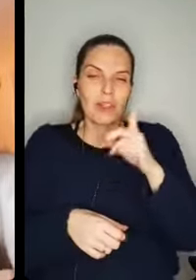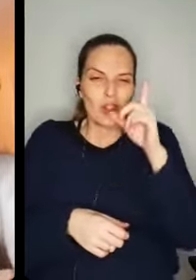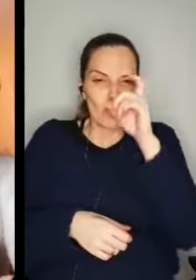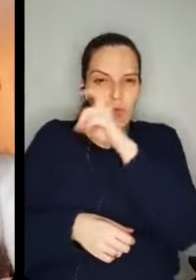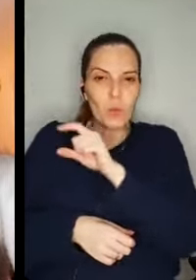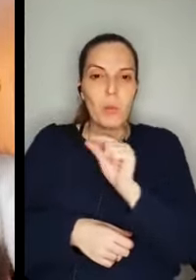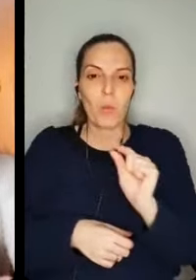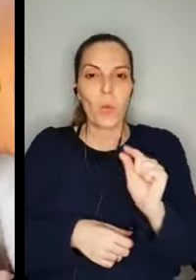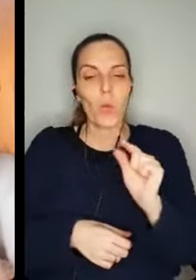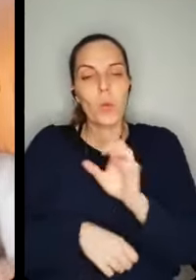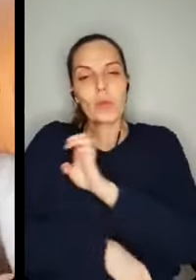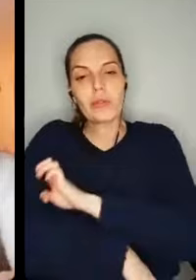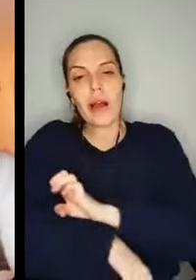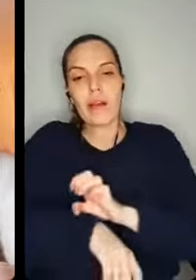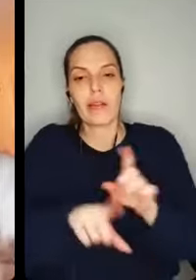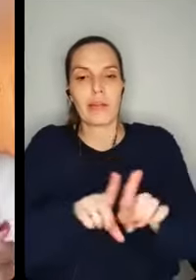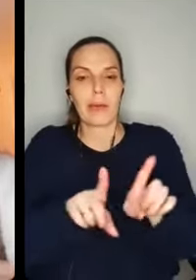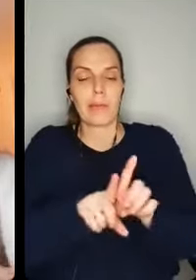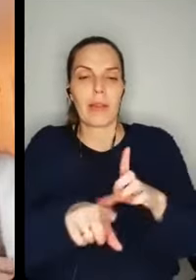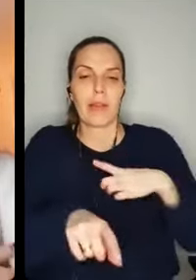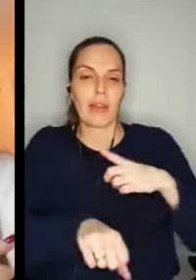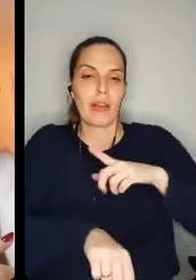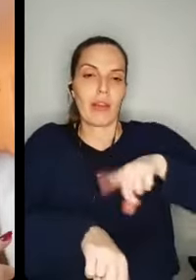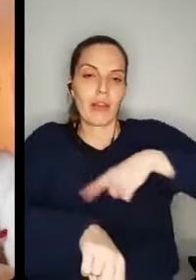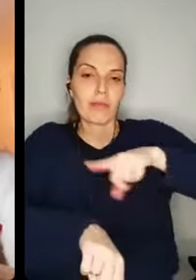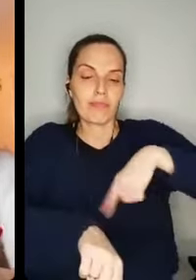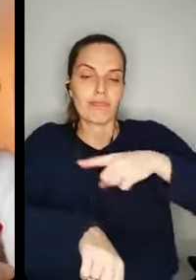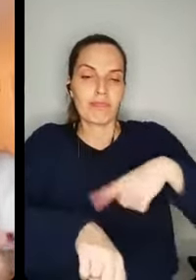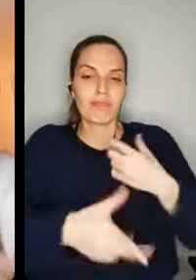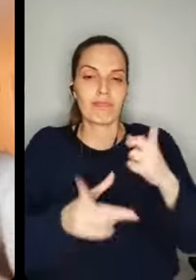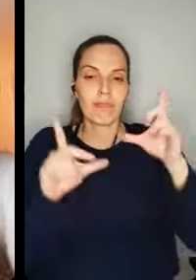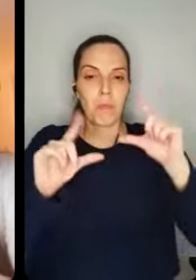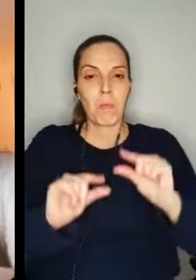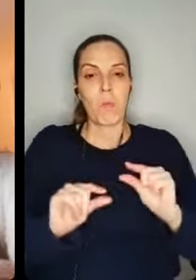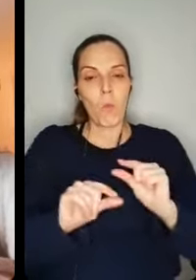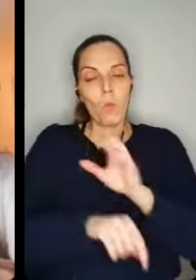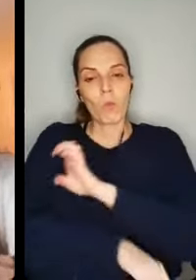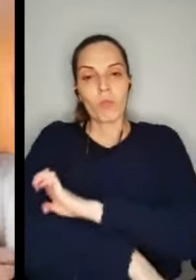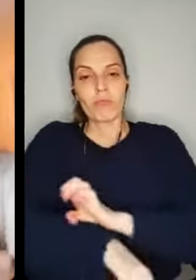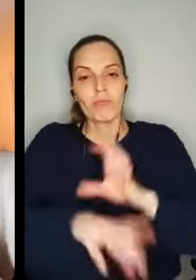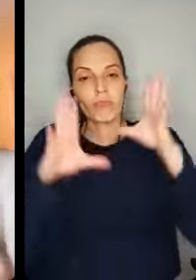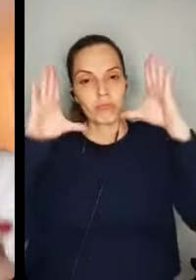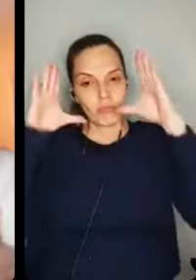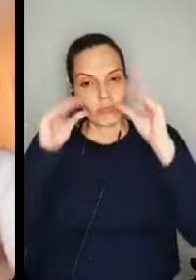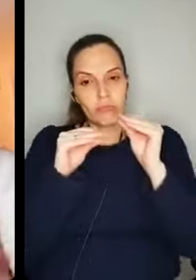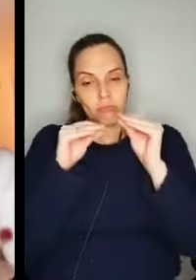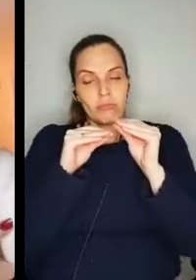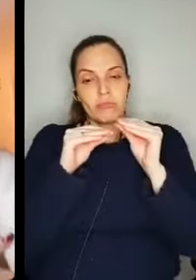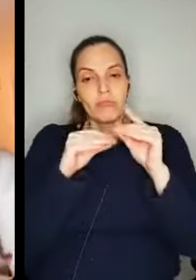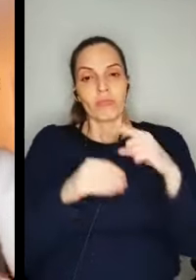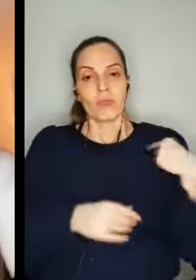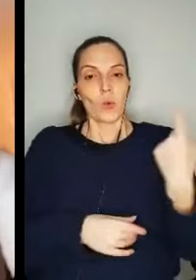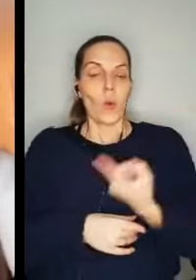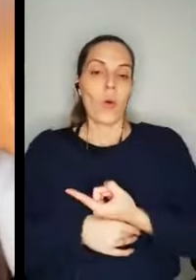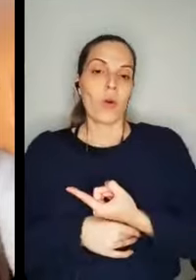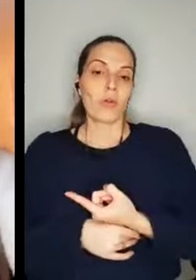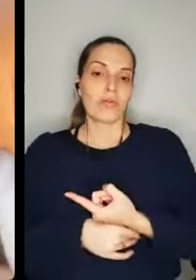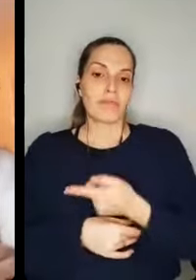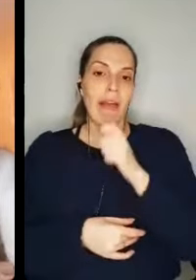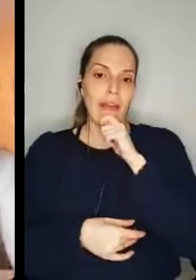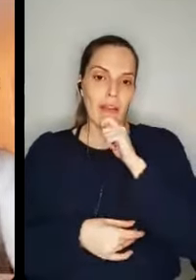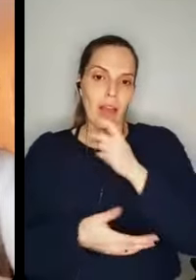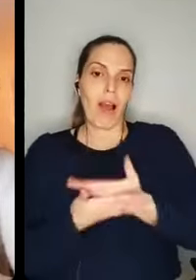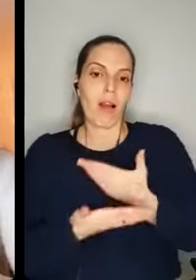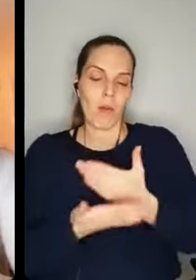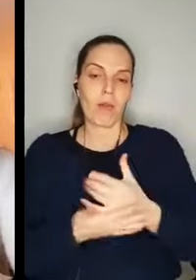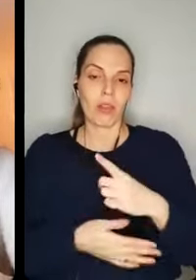também tem uma carga horária, também tem a questão que tem poucos estágios noturnos e mesmo assim a gente tem aula, então, mas